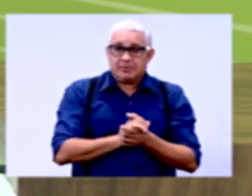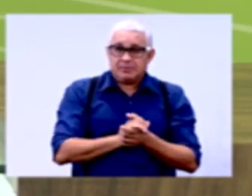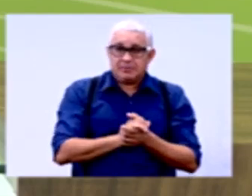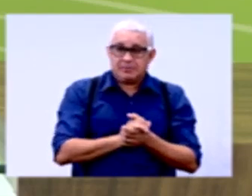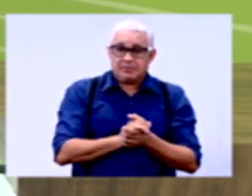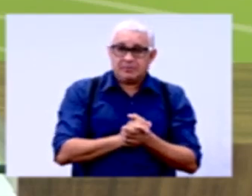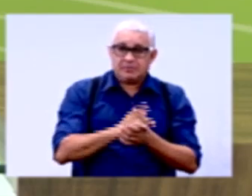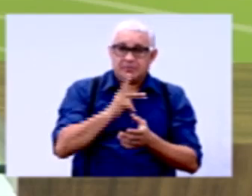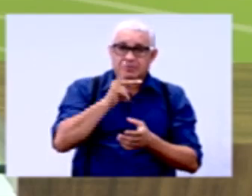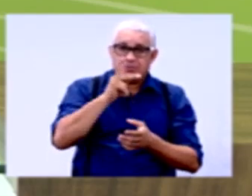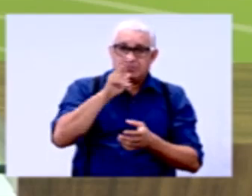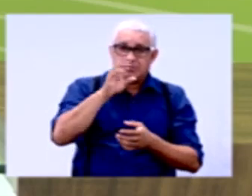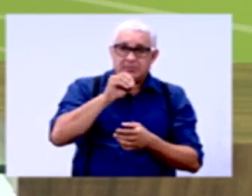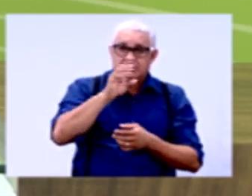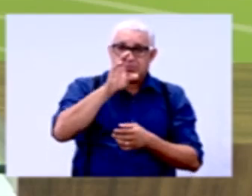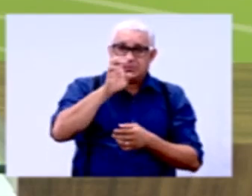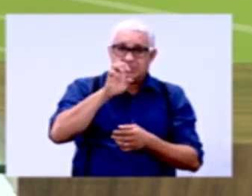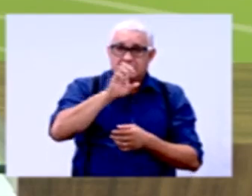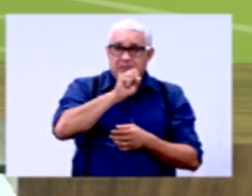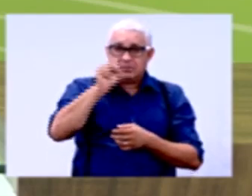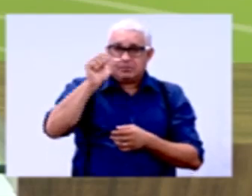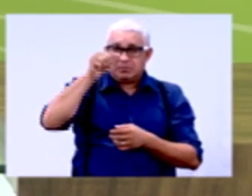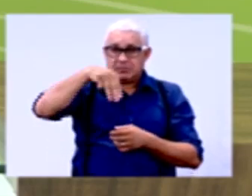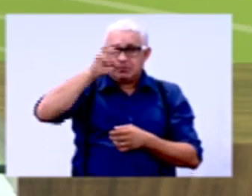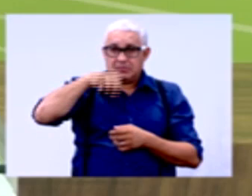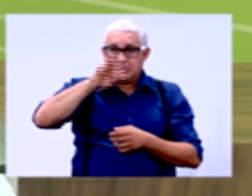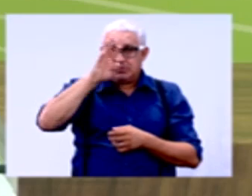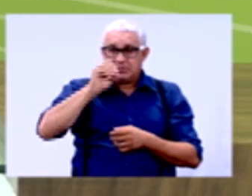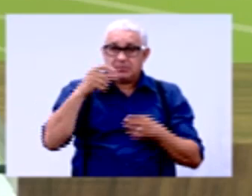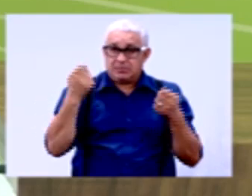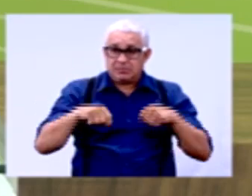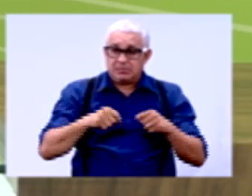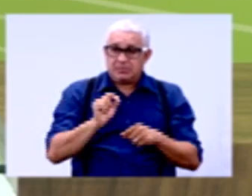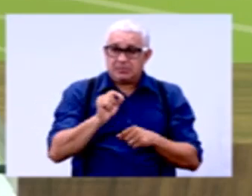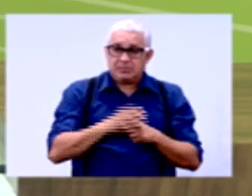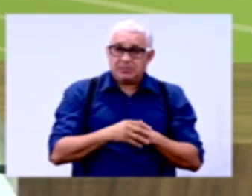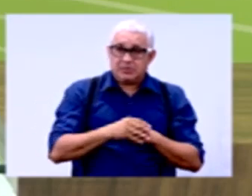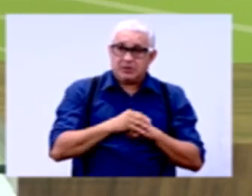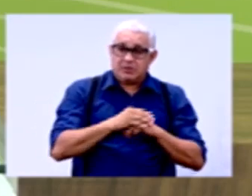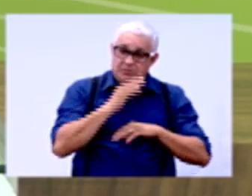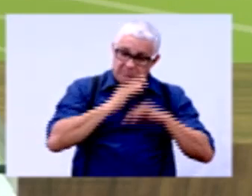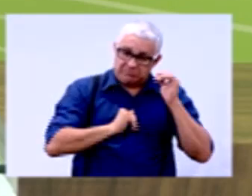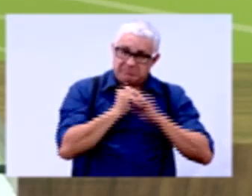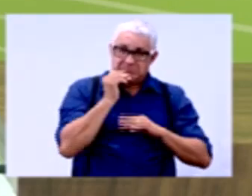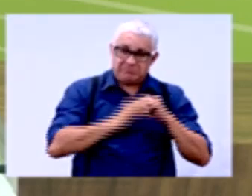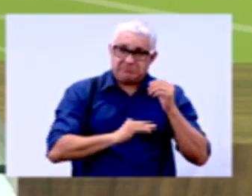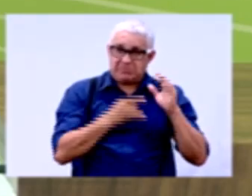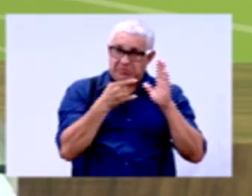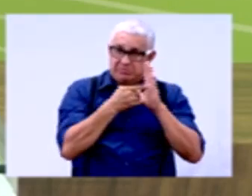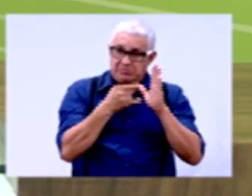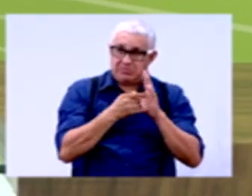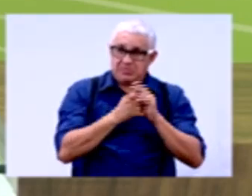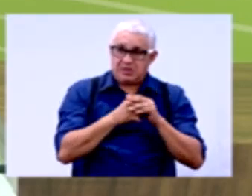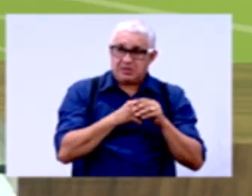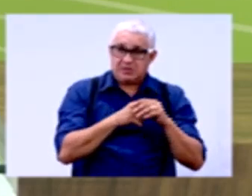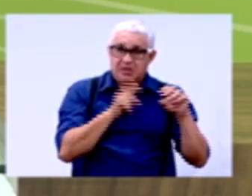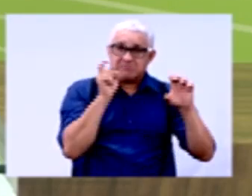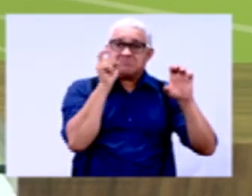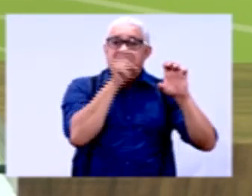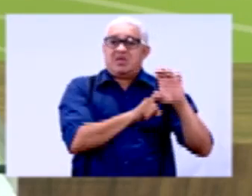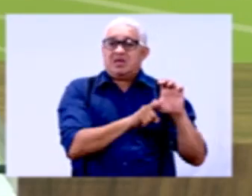processamento. Então, precisava, a gente, como desenvolvedores, éramos